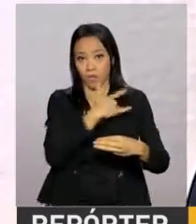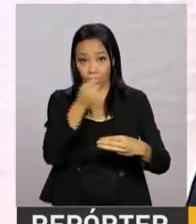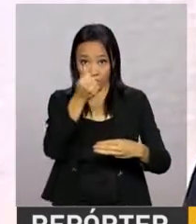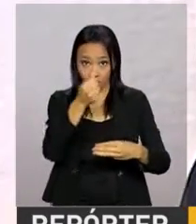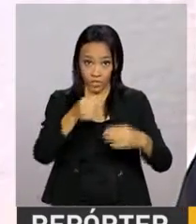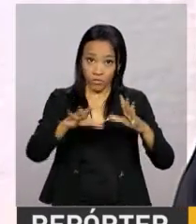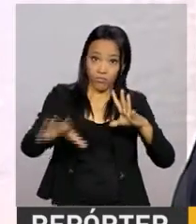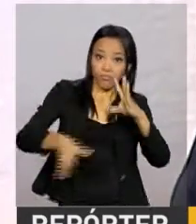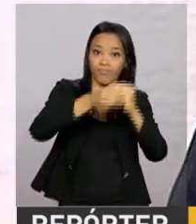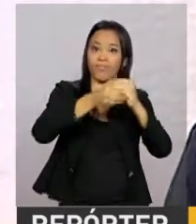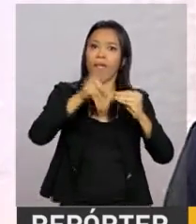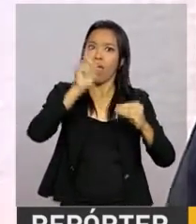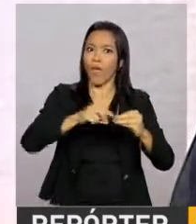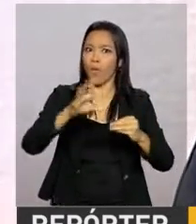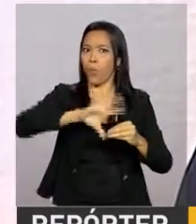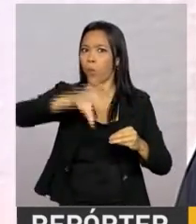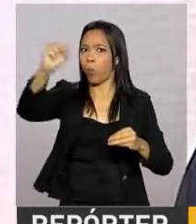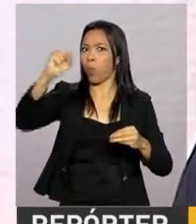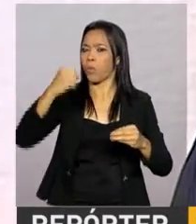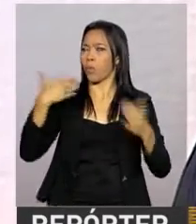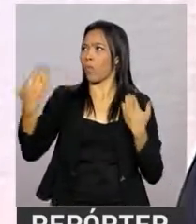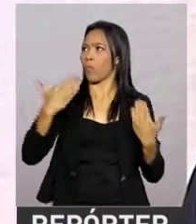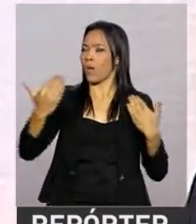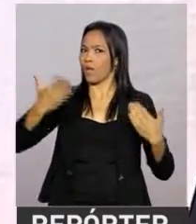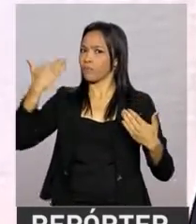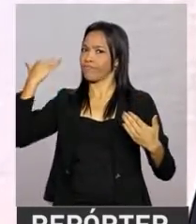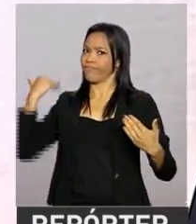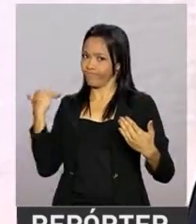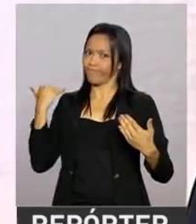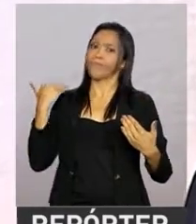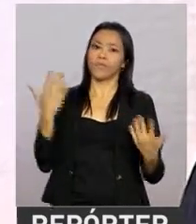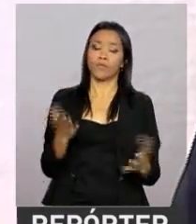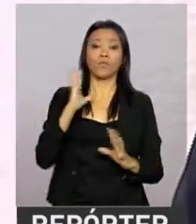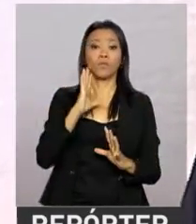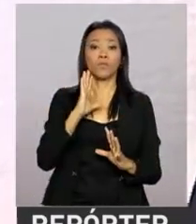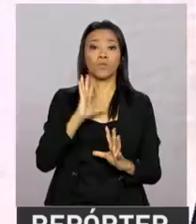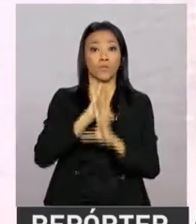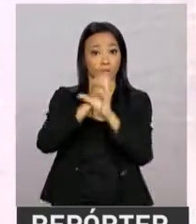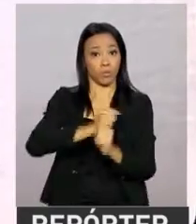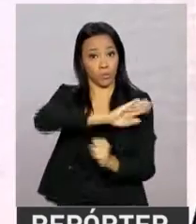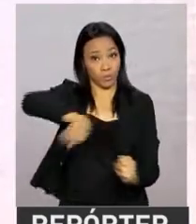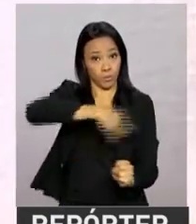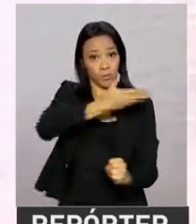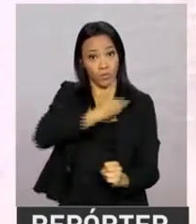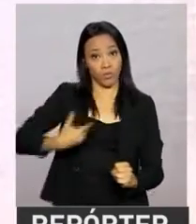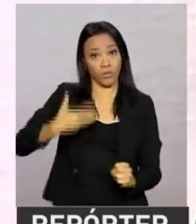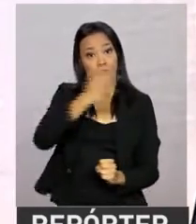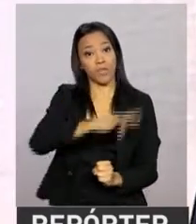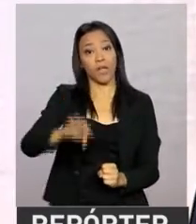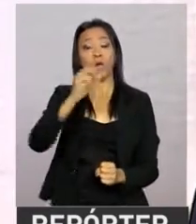recorde absoluto em relação aos anos anteriores. No total, o governo federal pagou